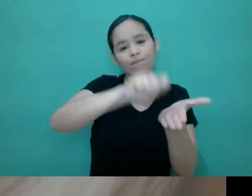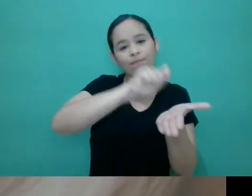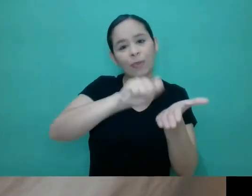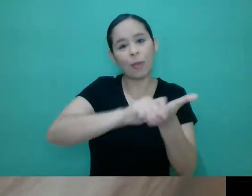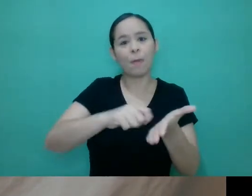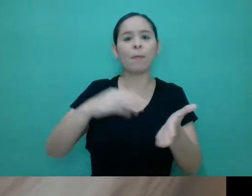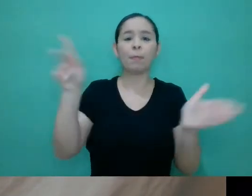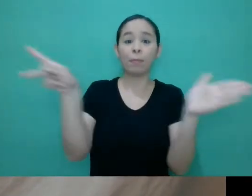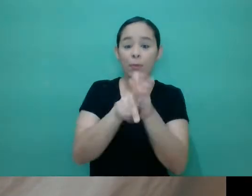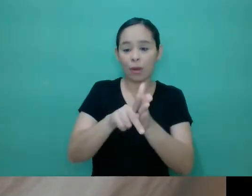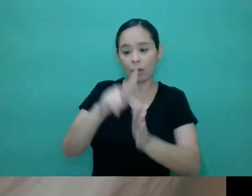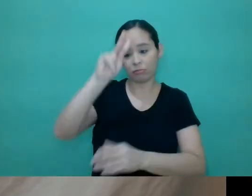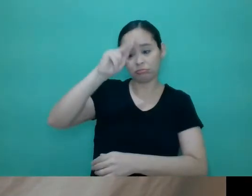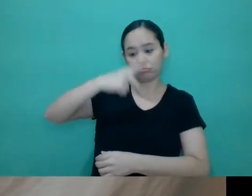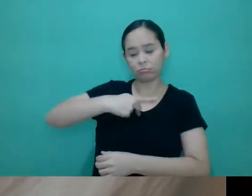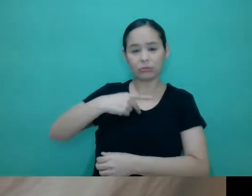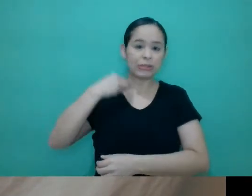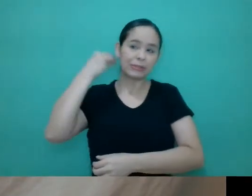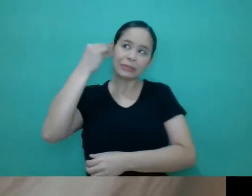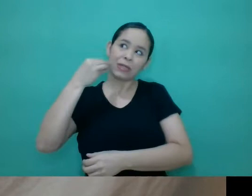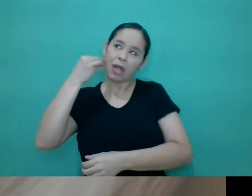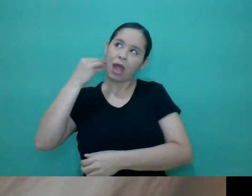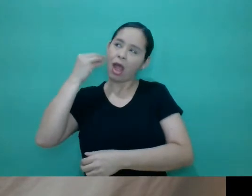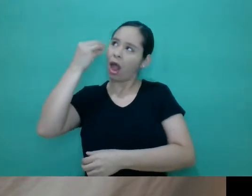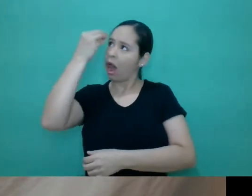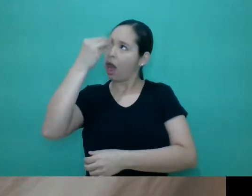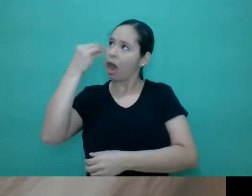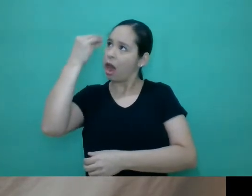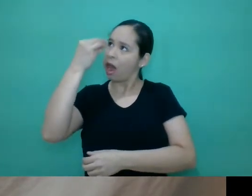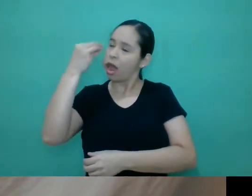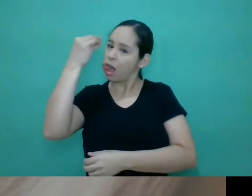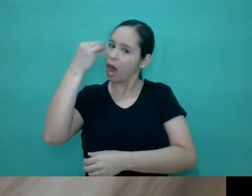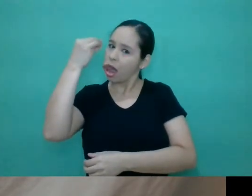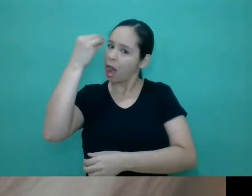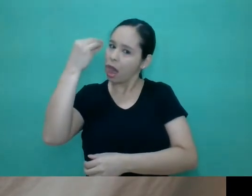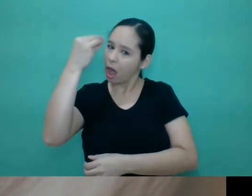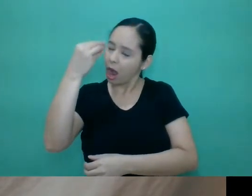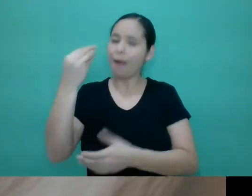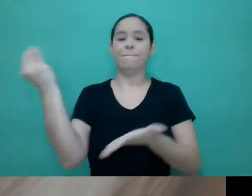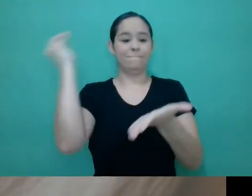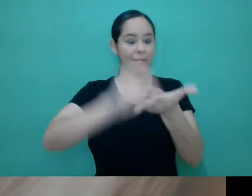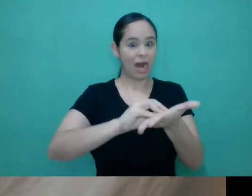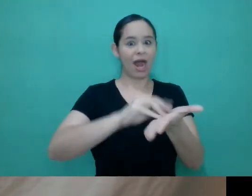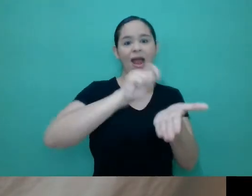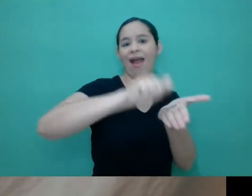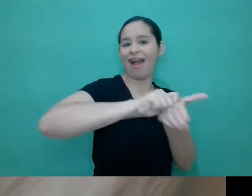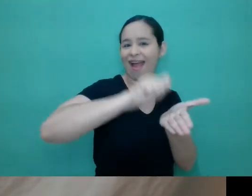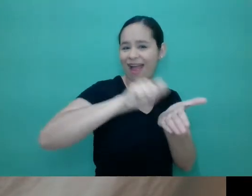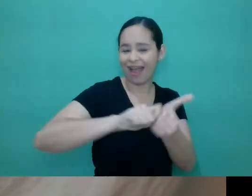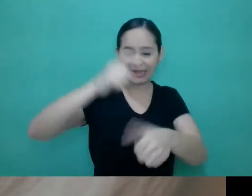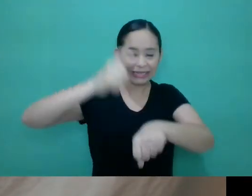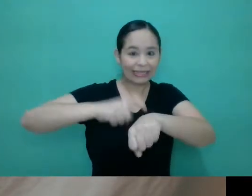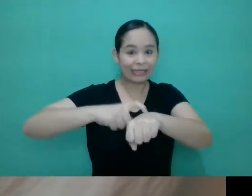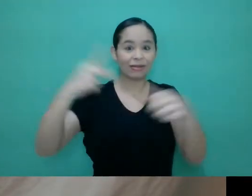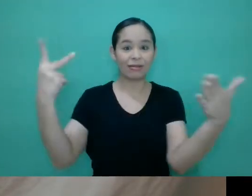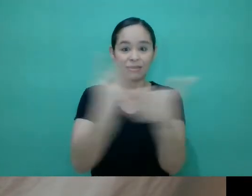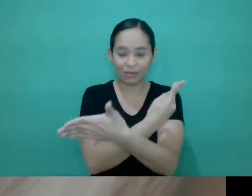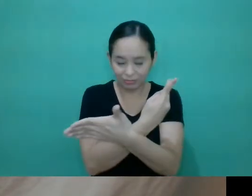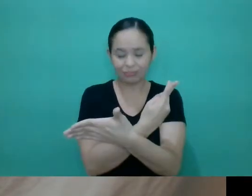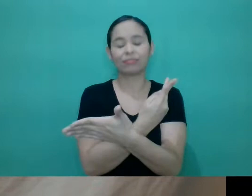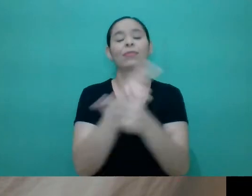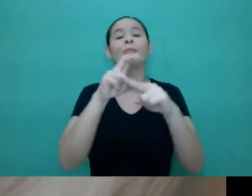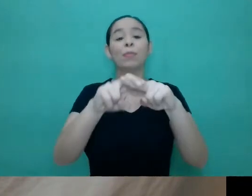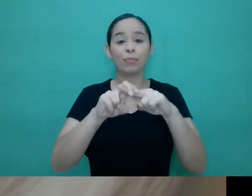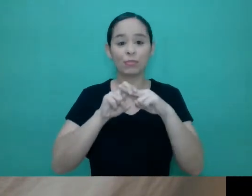própria experiência no momento em que a experiência acontece, né? Então, ele faz